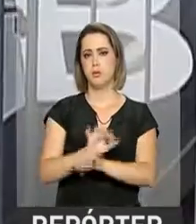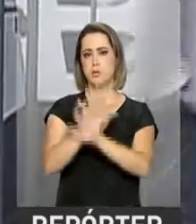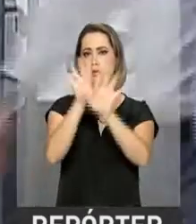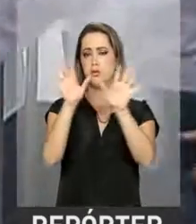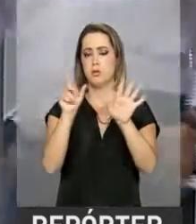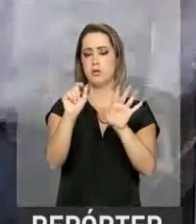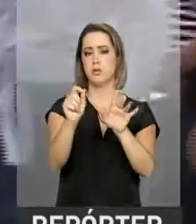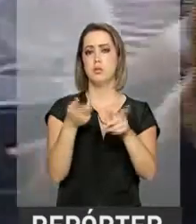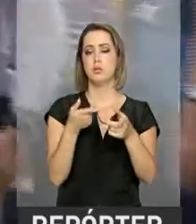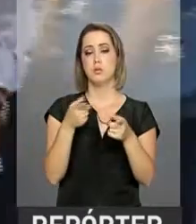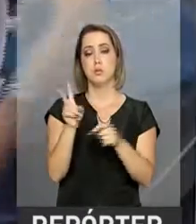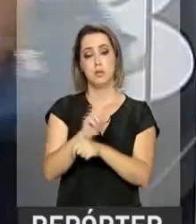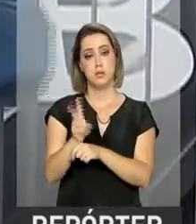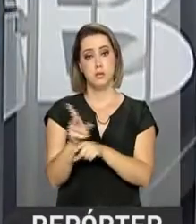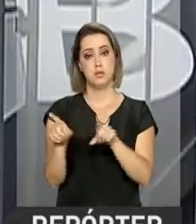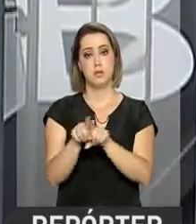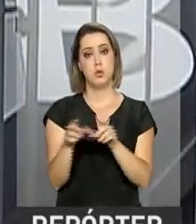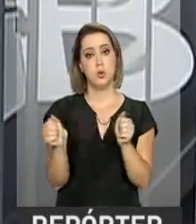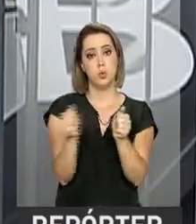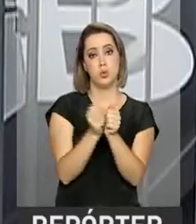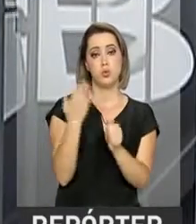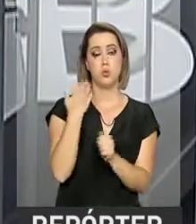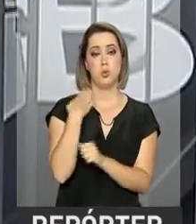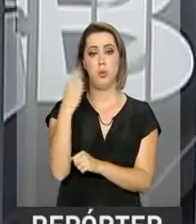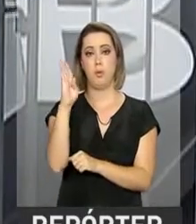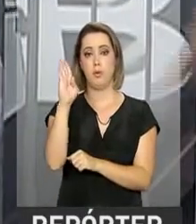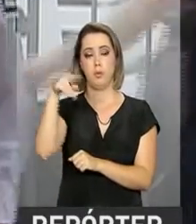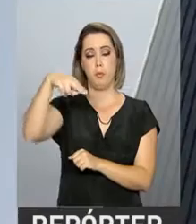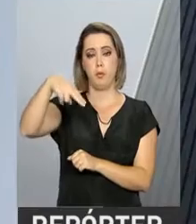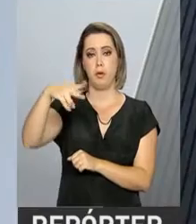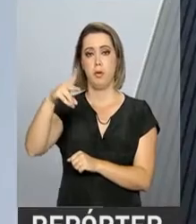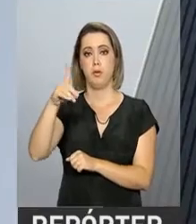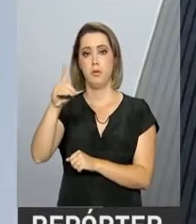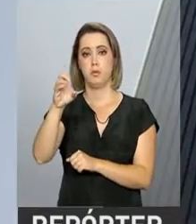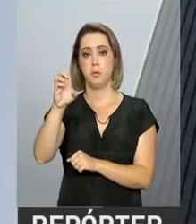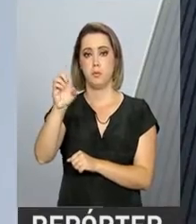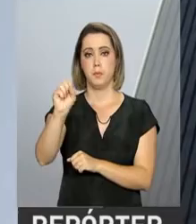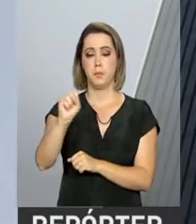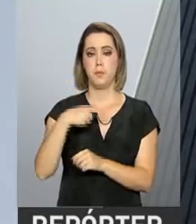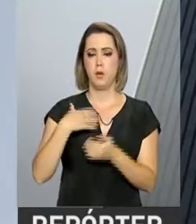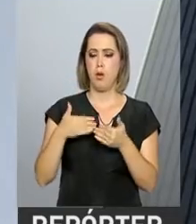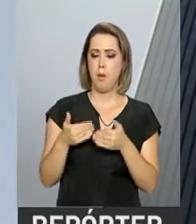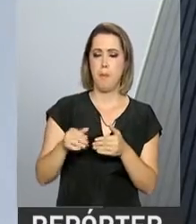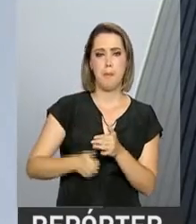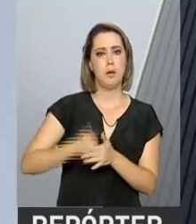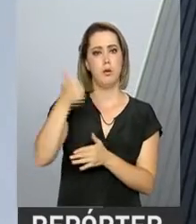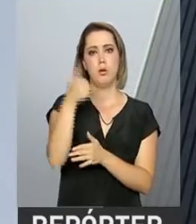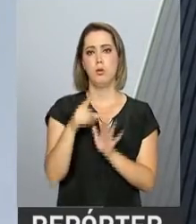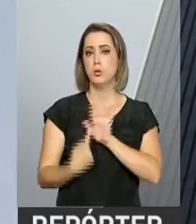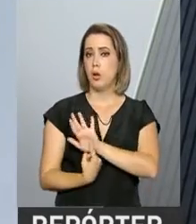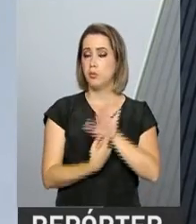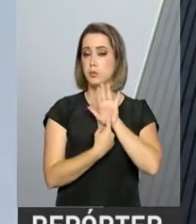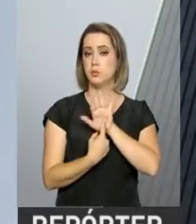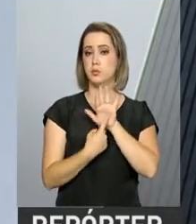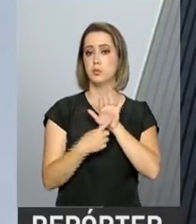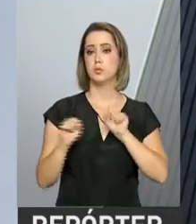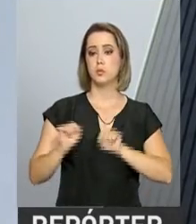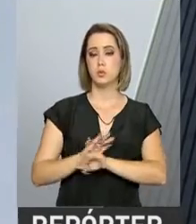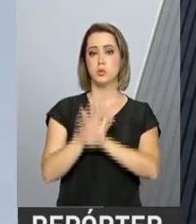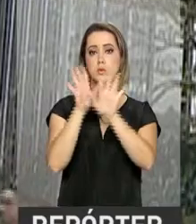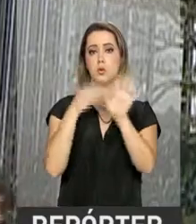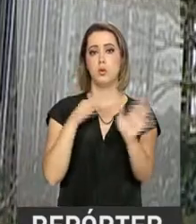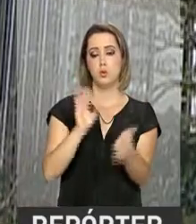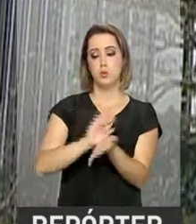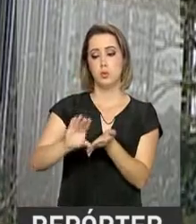eo bnds vai ampliar a transparência sobre os conta athos financiamentos e investimentos de